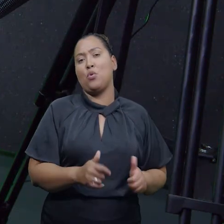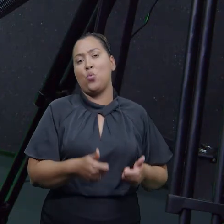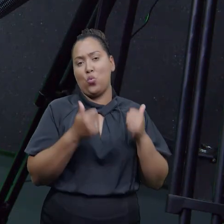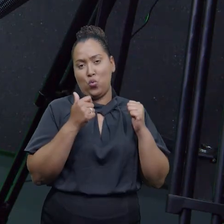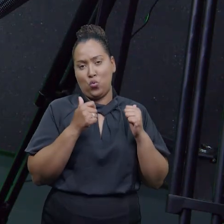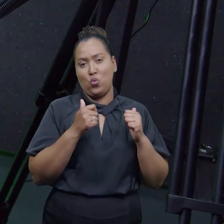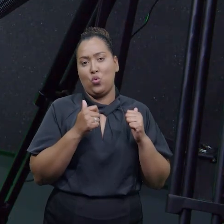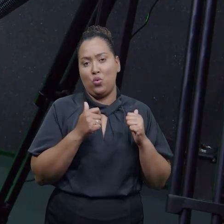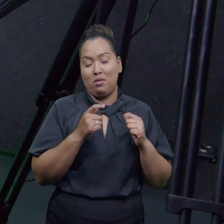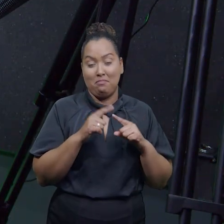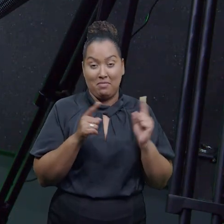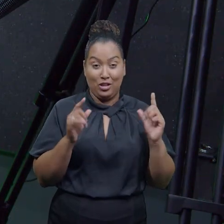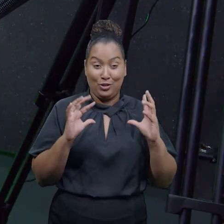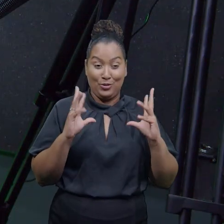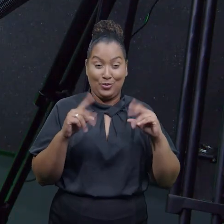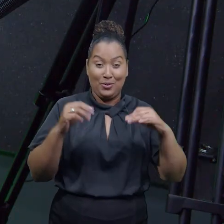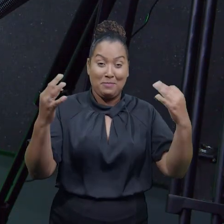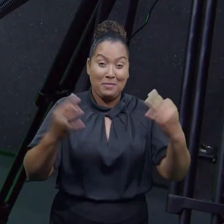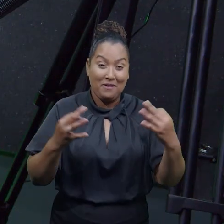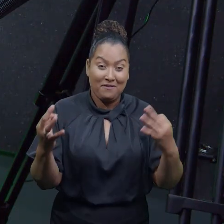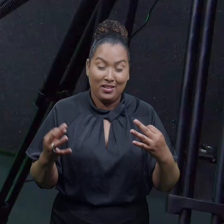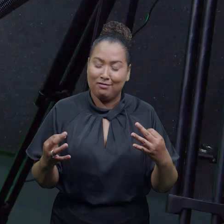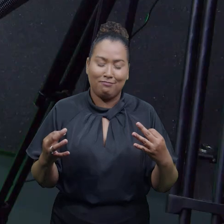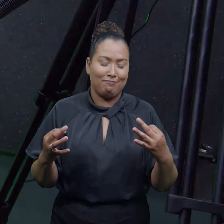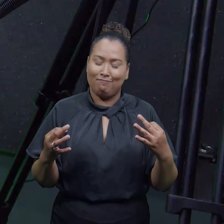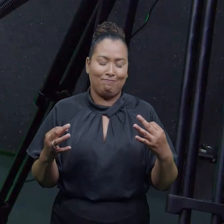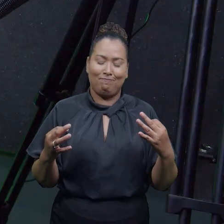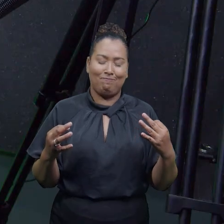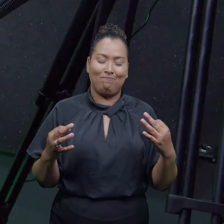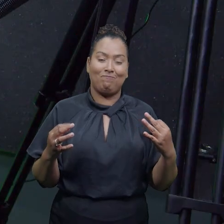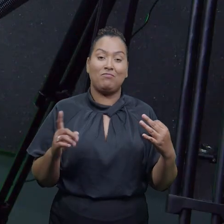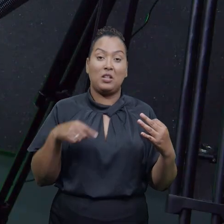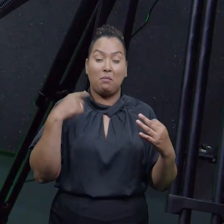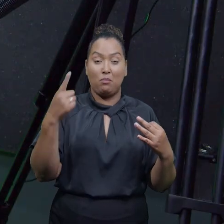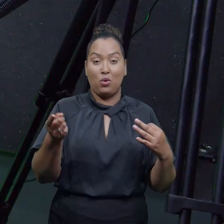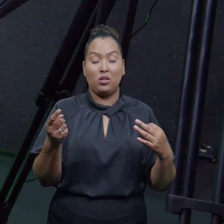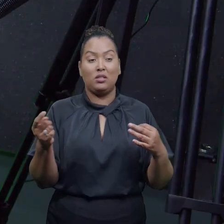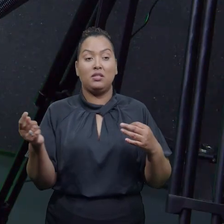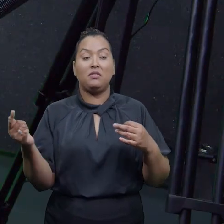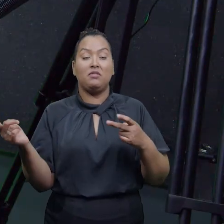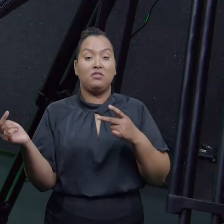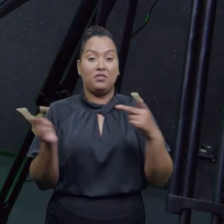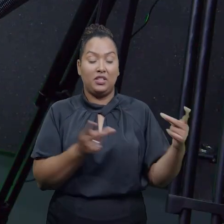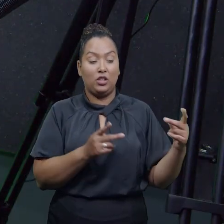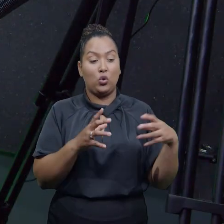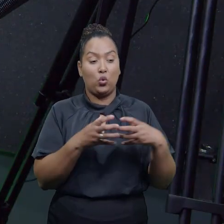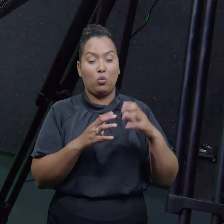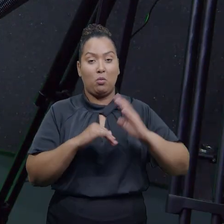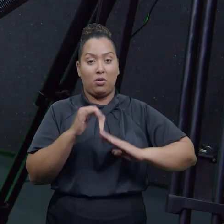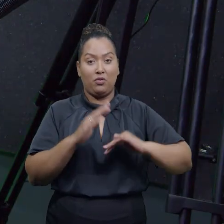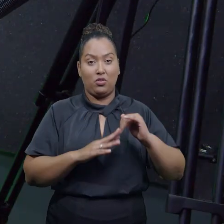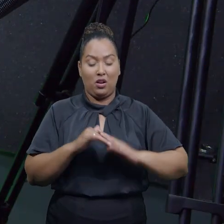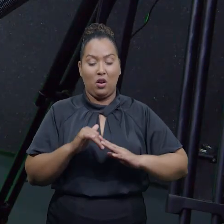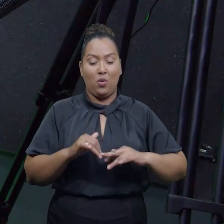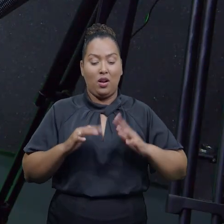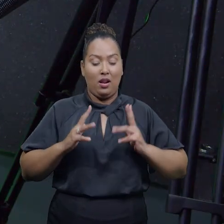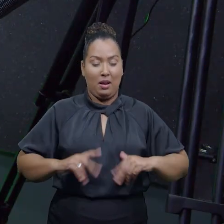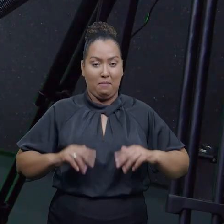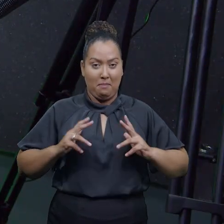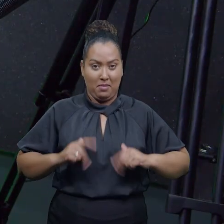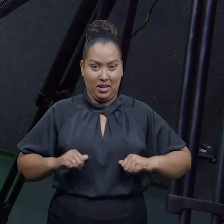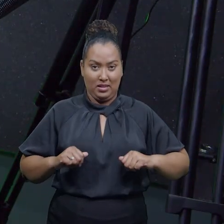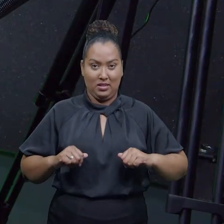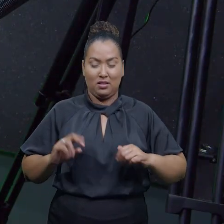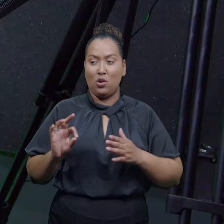né? Mas, como nem tudo são flores, a gente já constatou na segunda visita que a equipe de limpeza